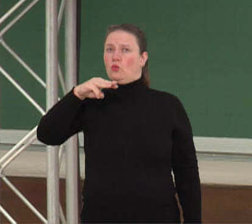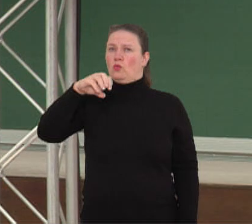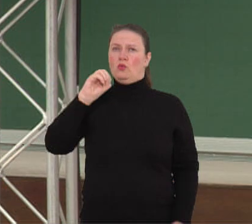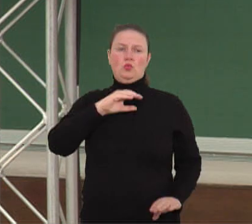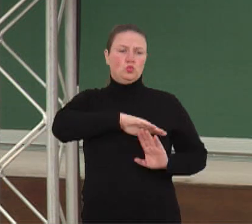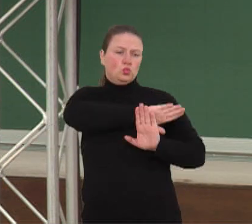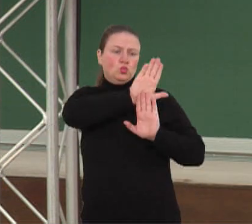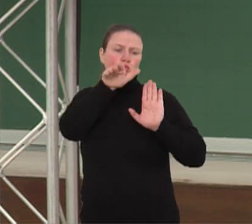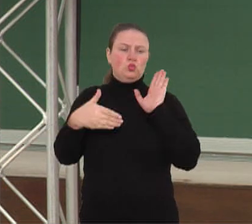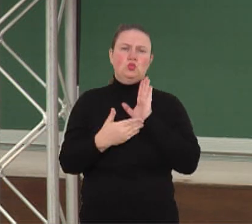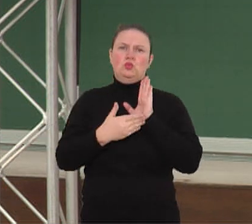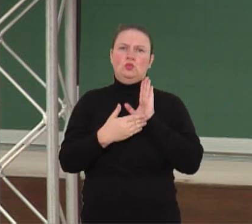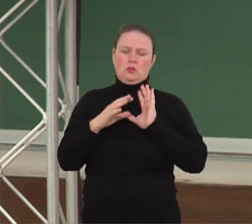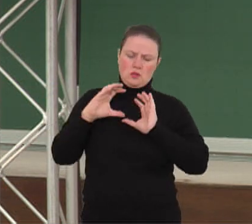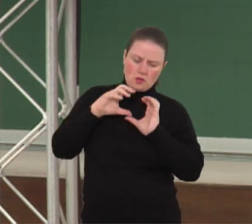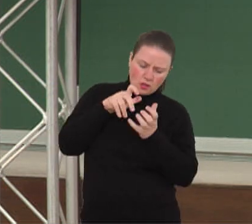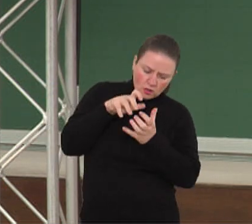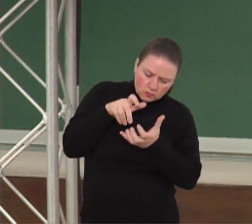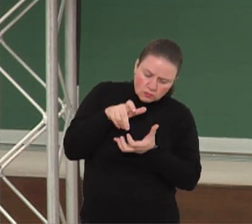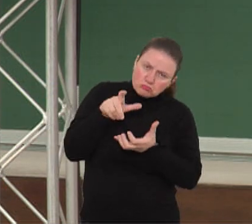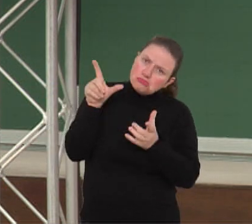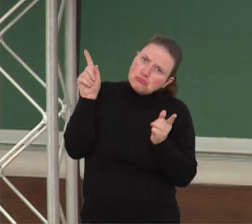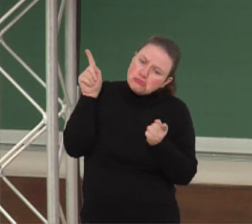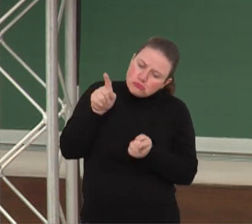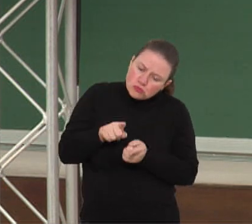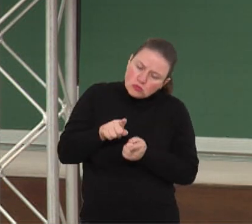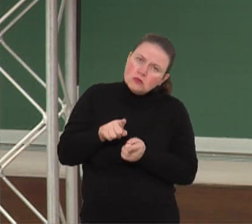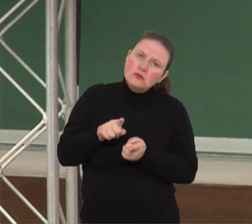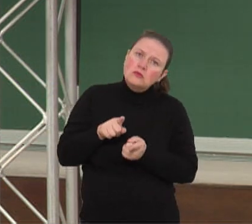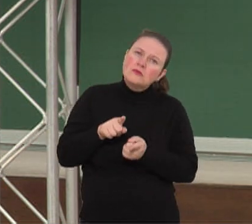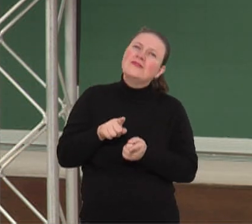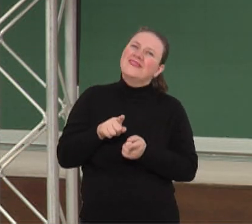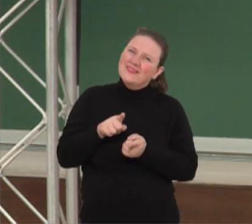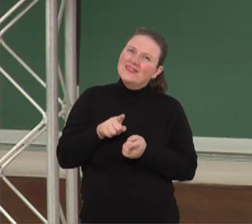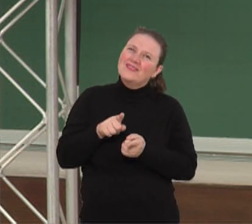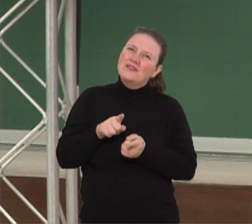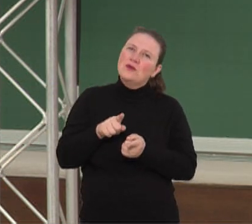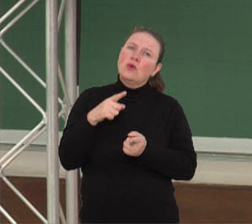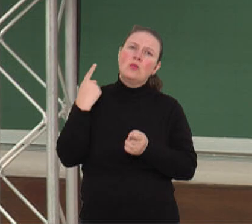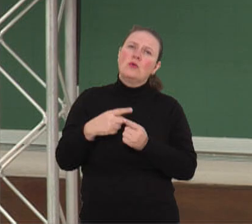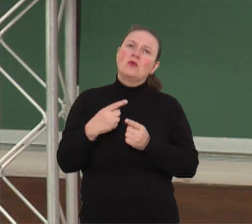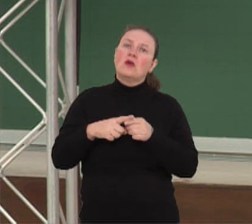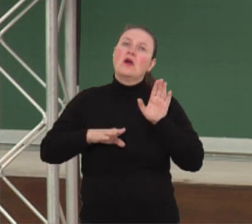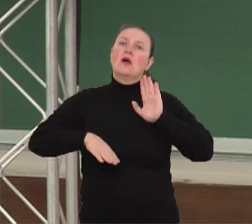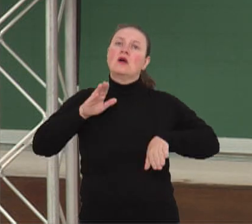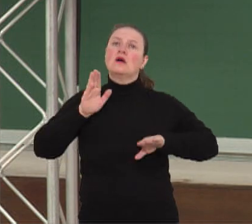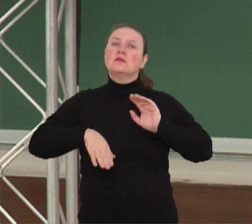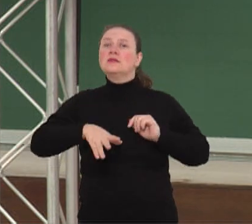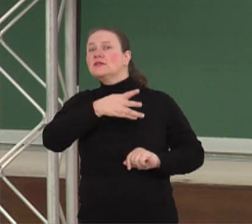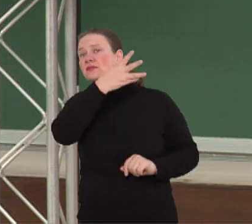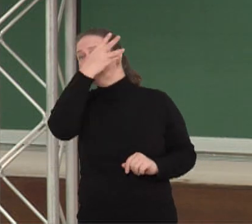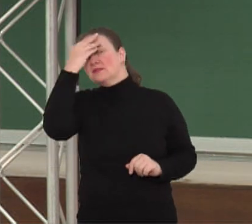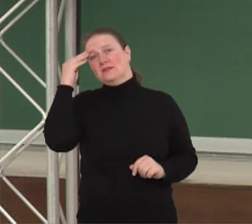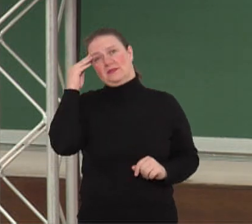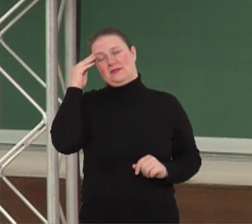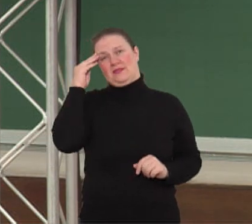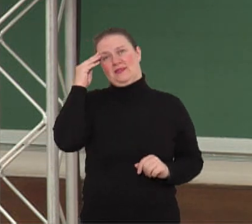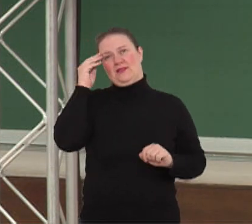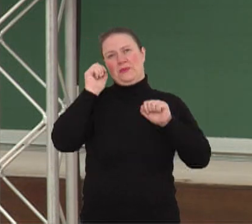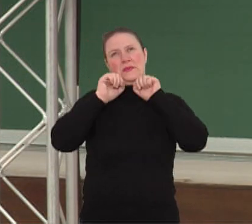e a Terra é algo tão pequeno dentro do cosmo, que a cosmologia não chega a dar muita atenção para ela.